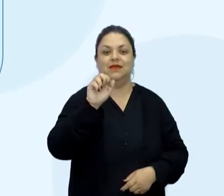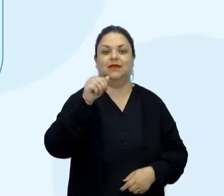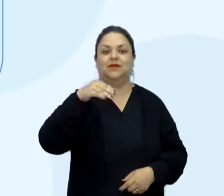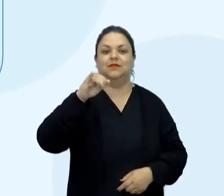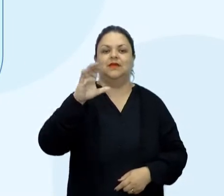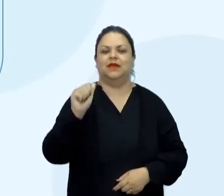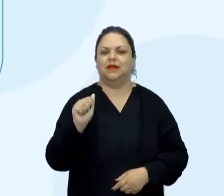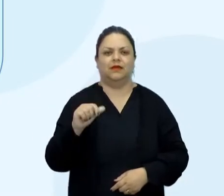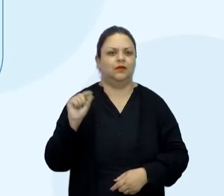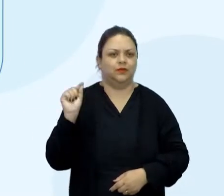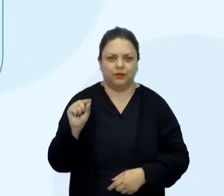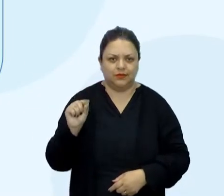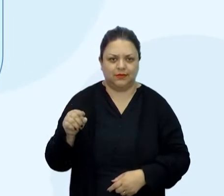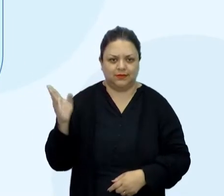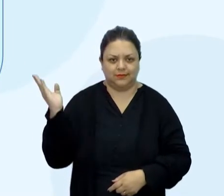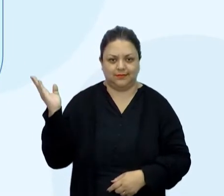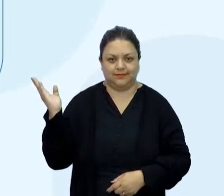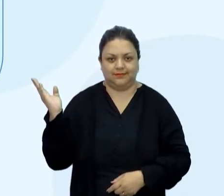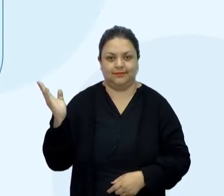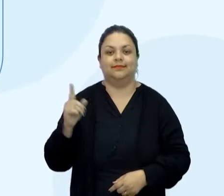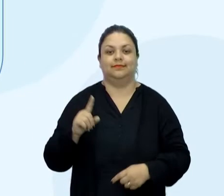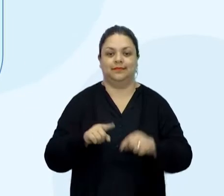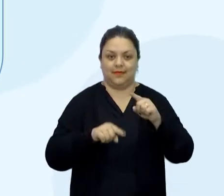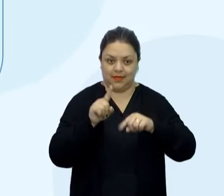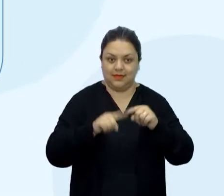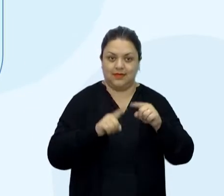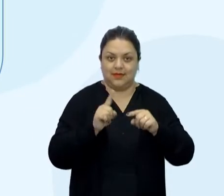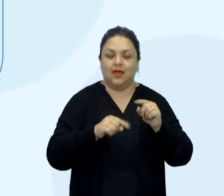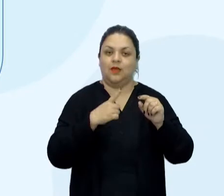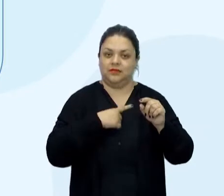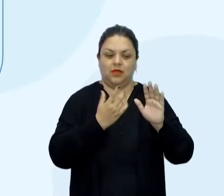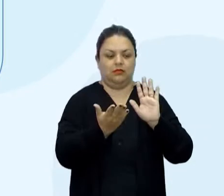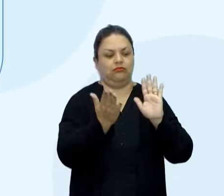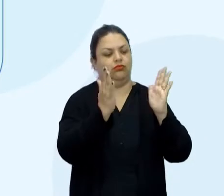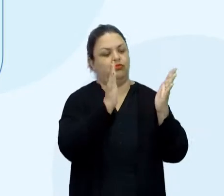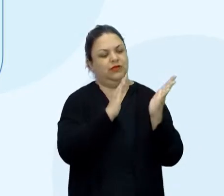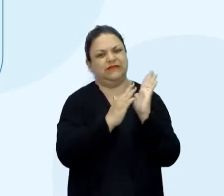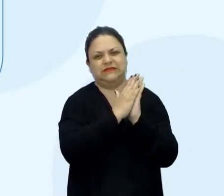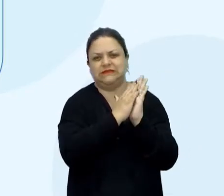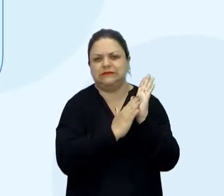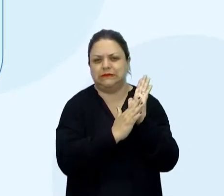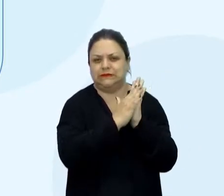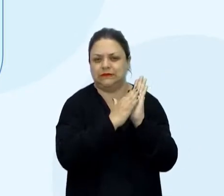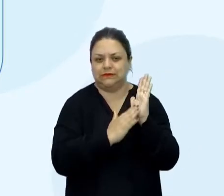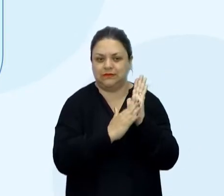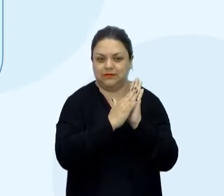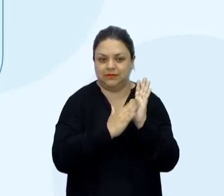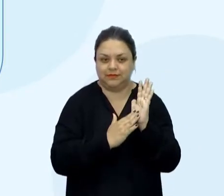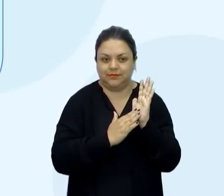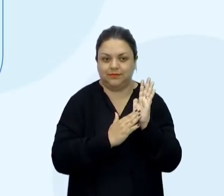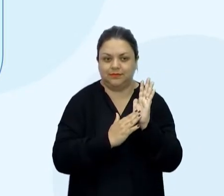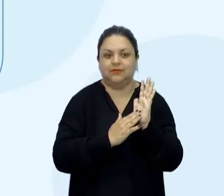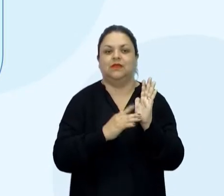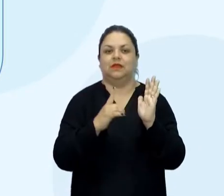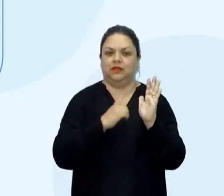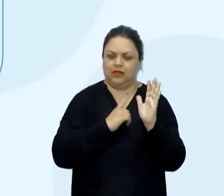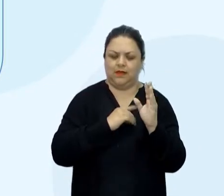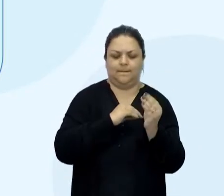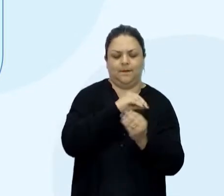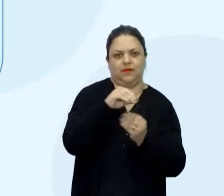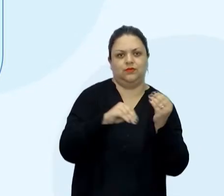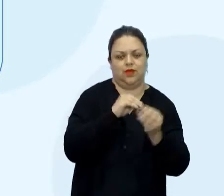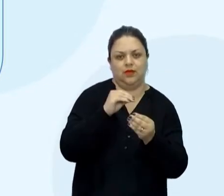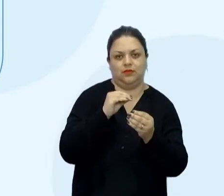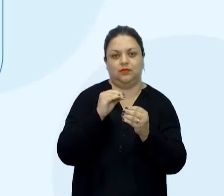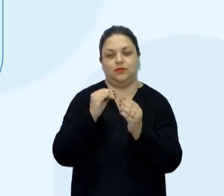são materiais primeiramente porosos, tá? Que são constituídos por elementos metálicos e